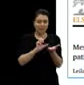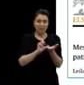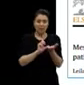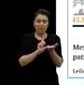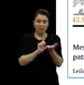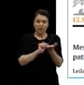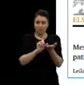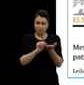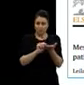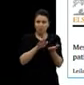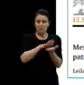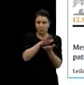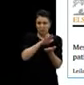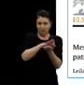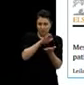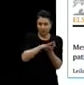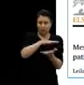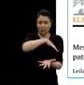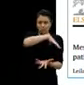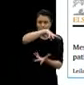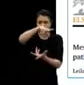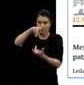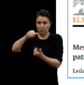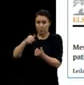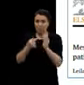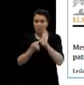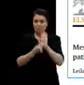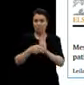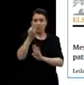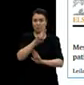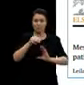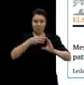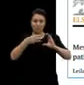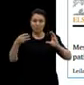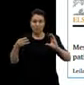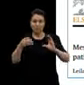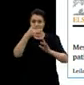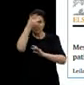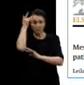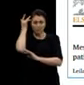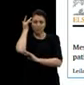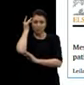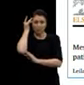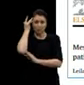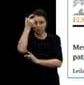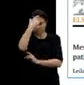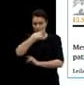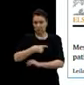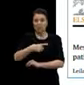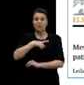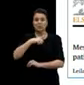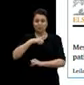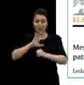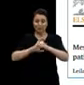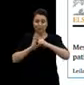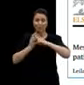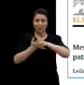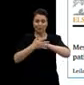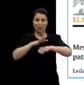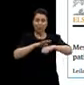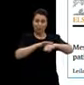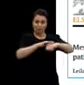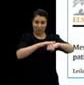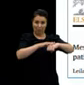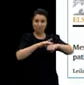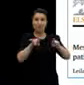que mostram que a utilização dessas células em indivíduos com, né, o coronavírus, com as comorbidades